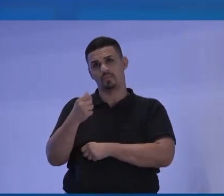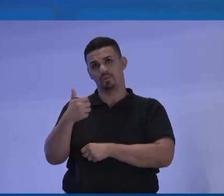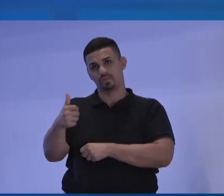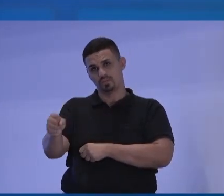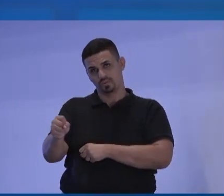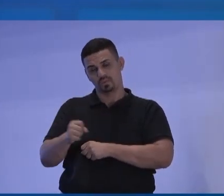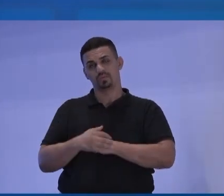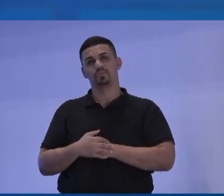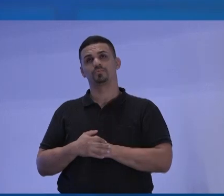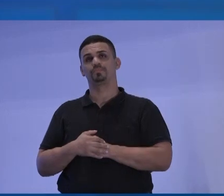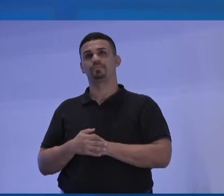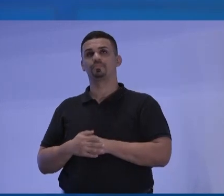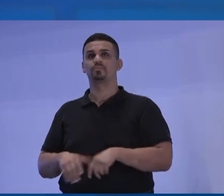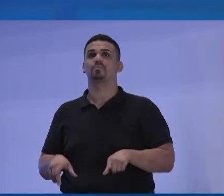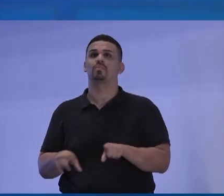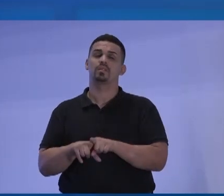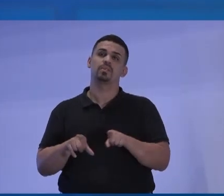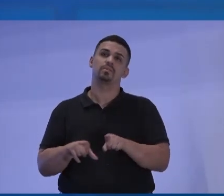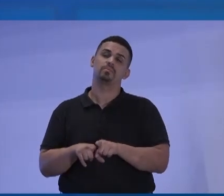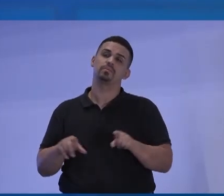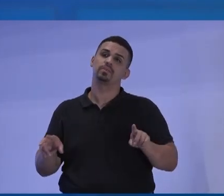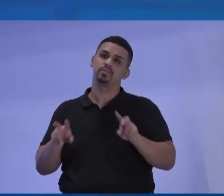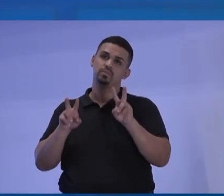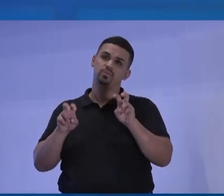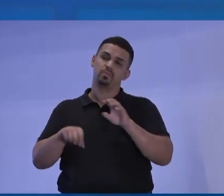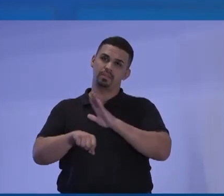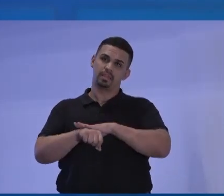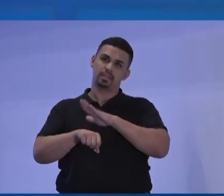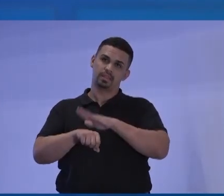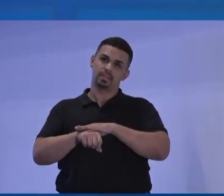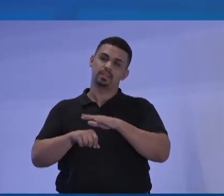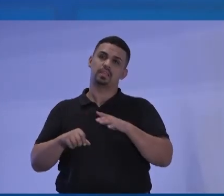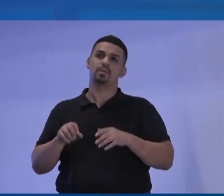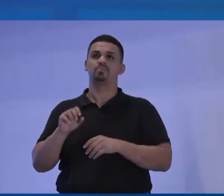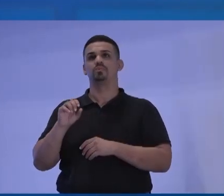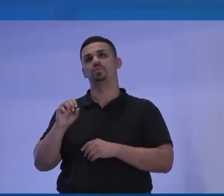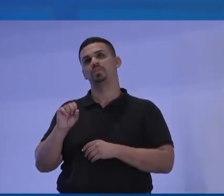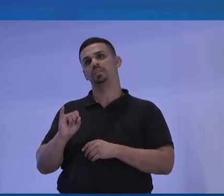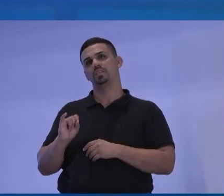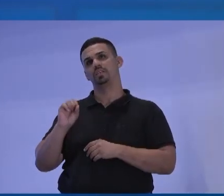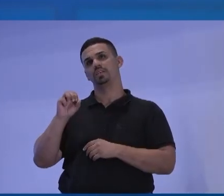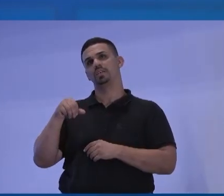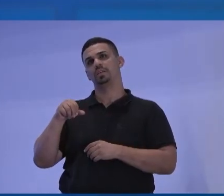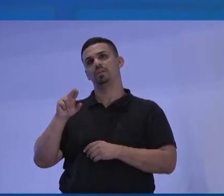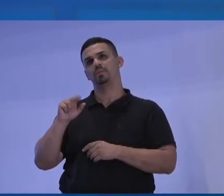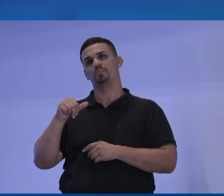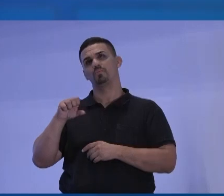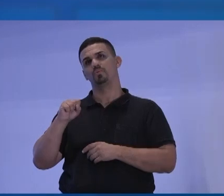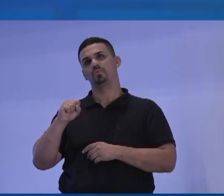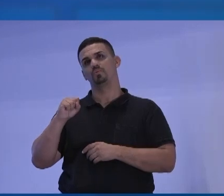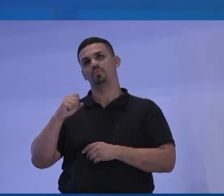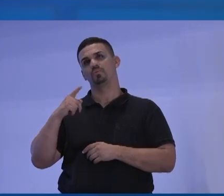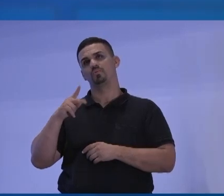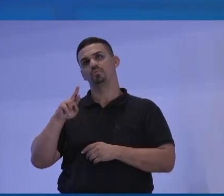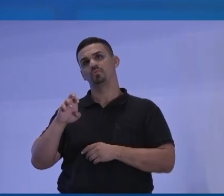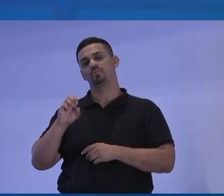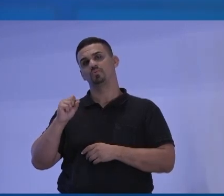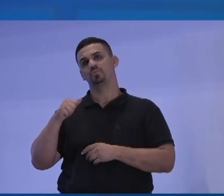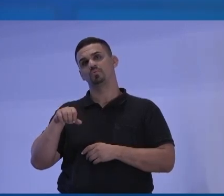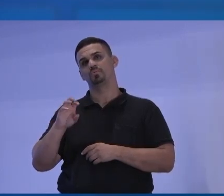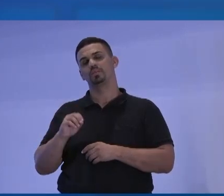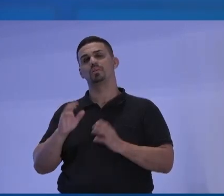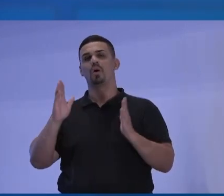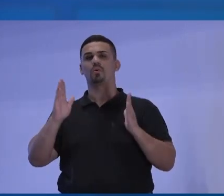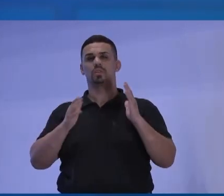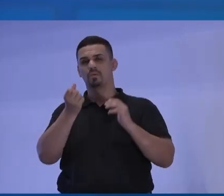2018. E também a questão do tempo de imunossupressão. O tempo que o paciente está utilizando essas medicações